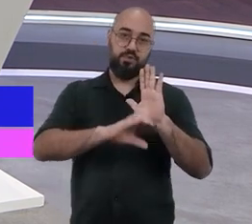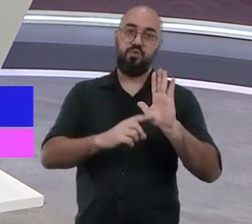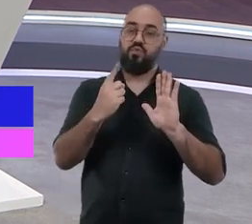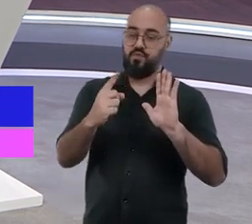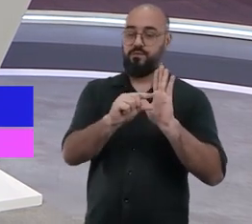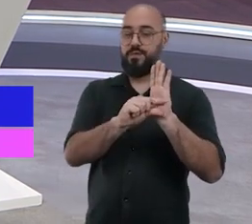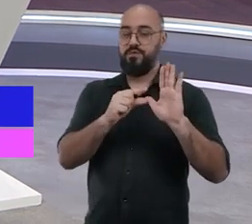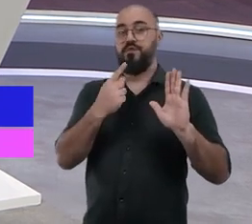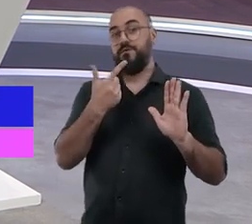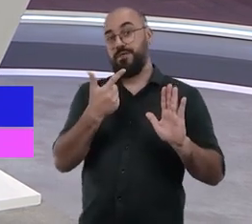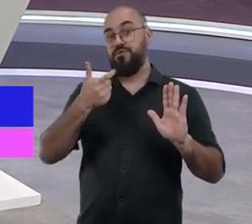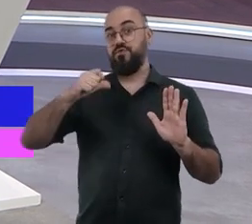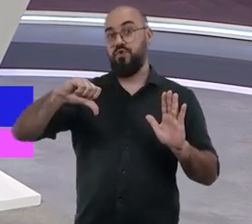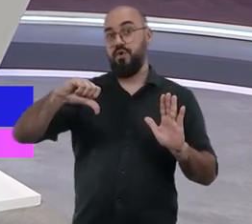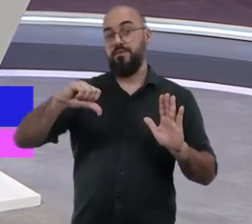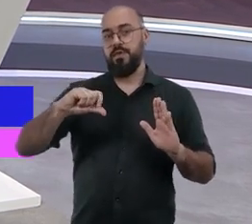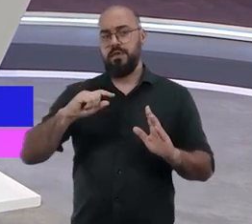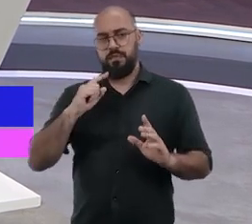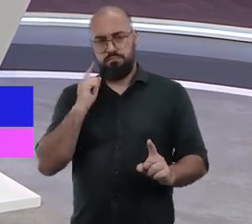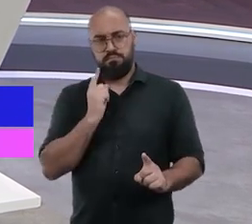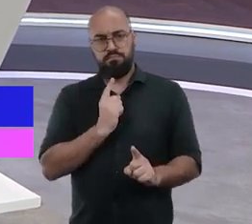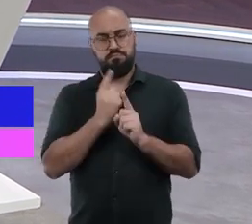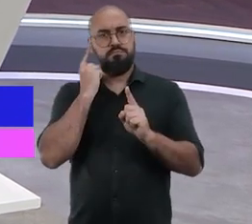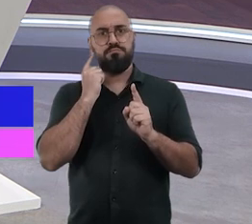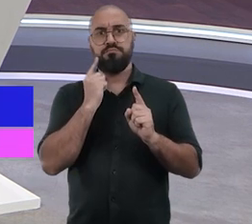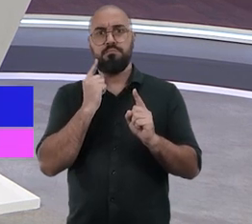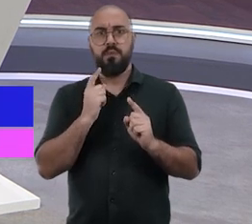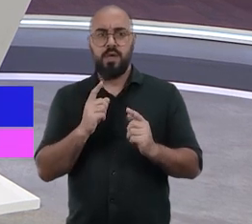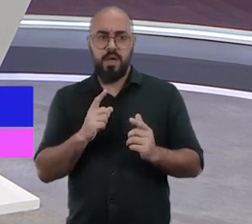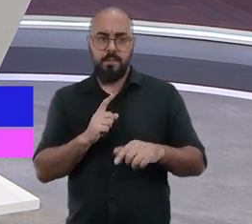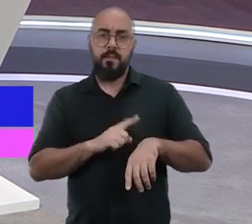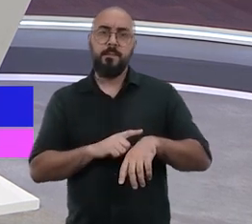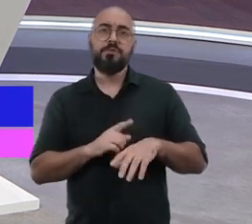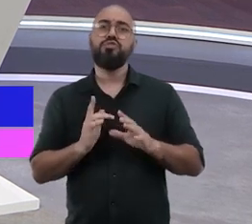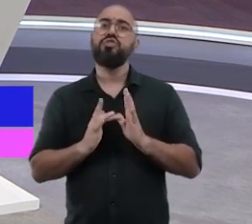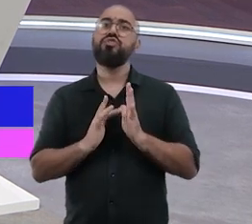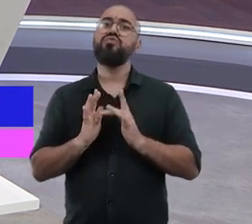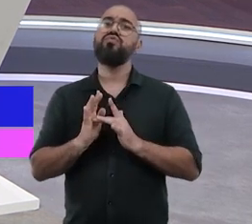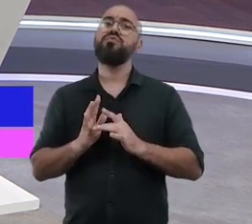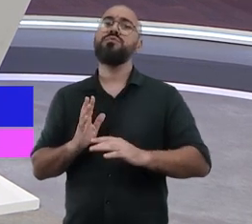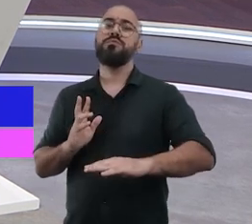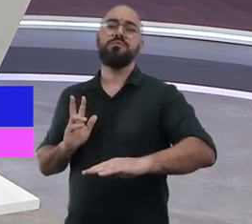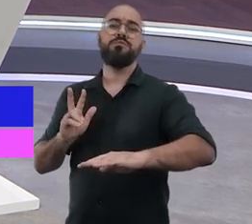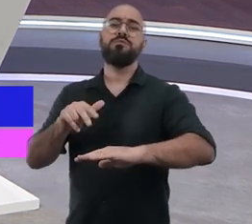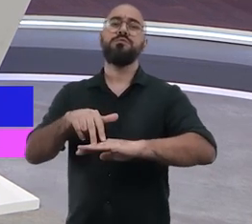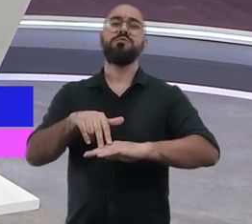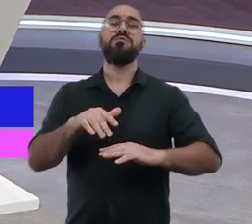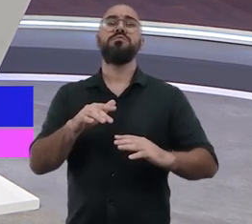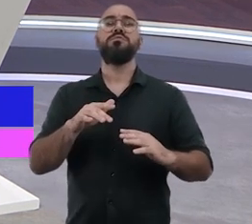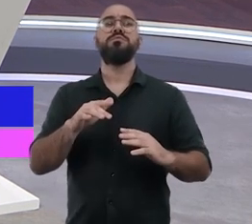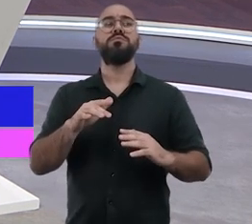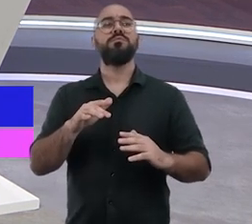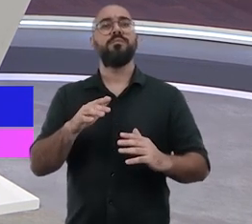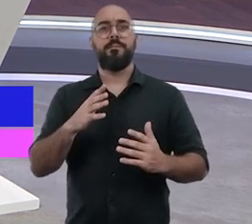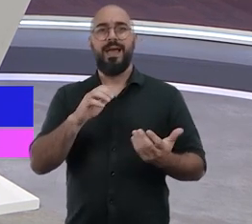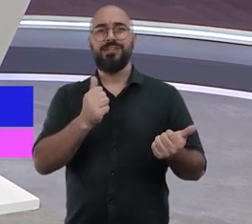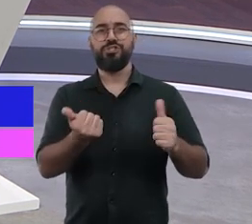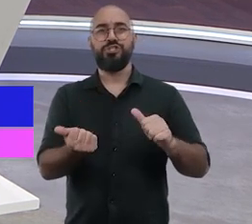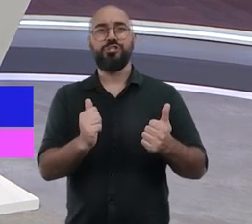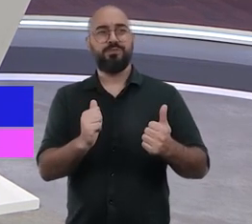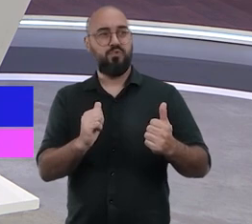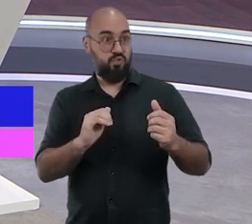versículo 29, encontramos um momento onde Jesus se apresenta para João Batista para ser batizado.